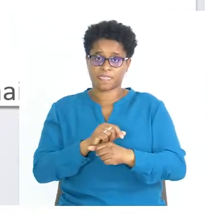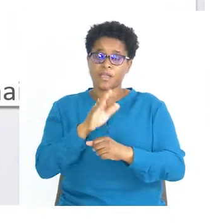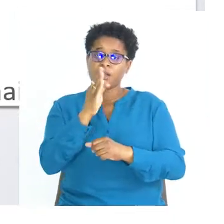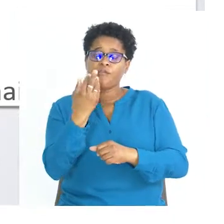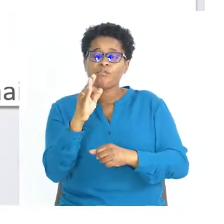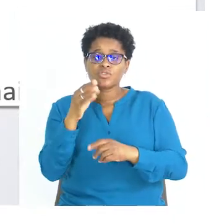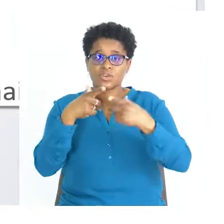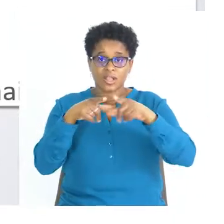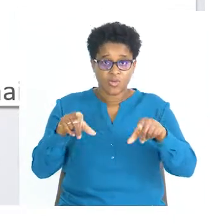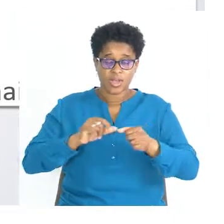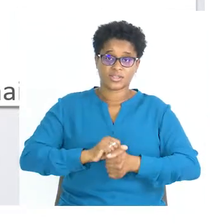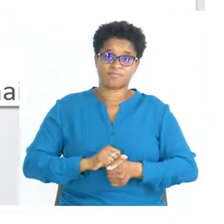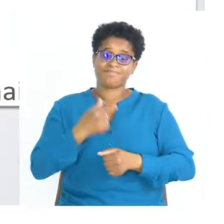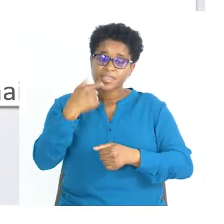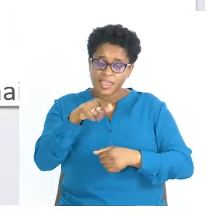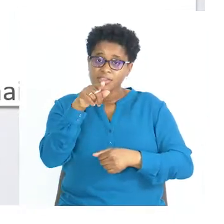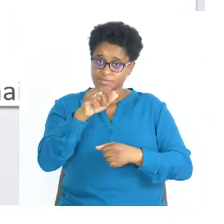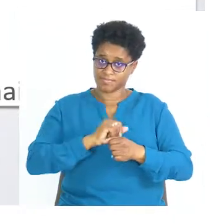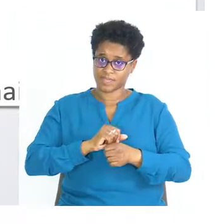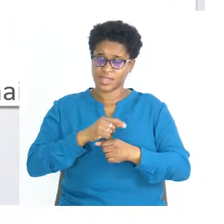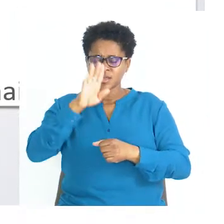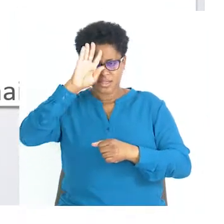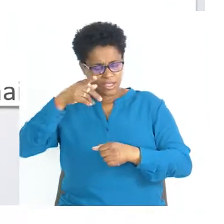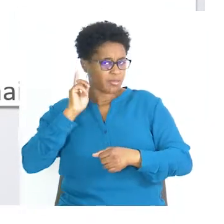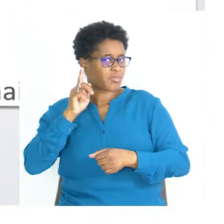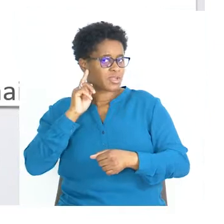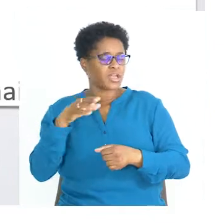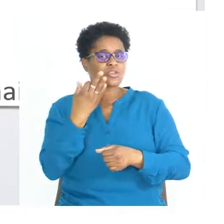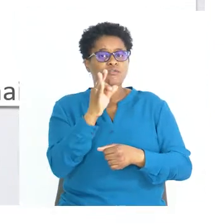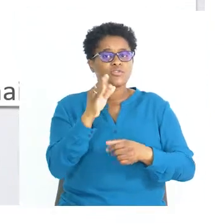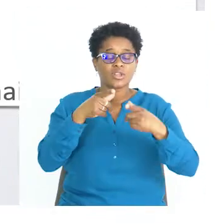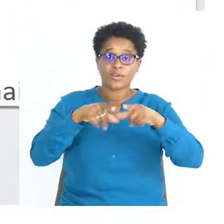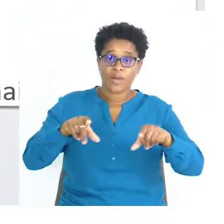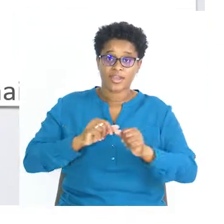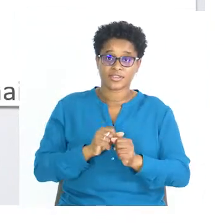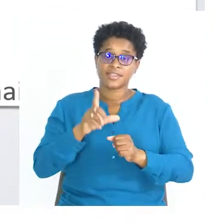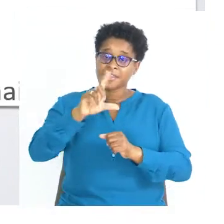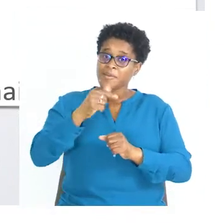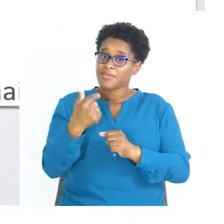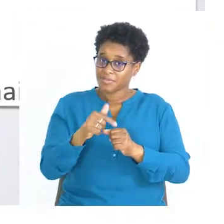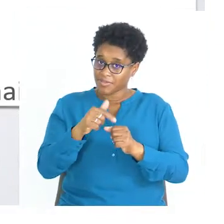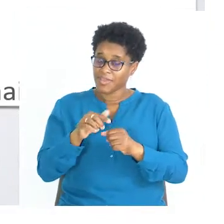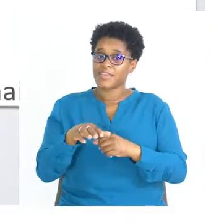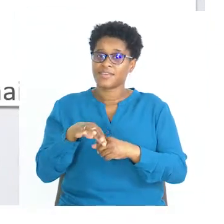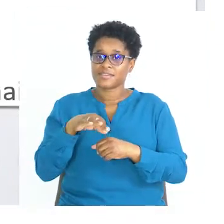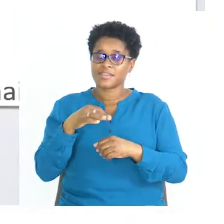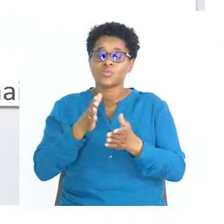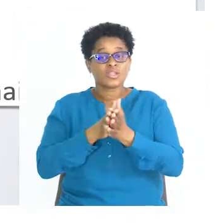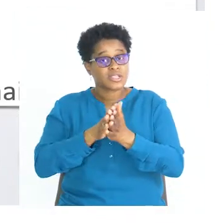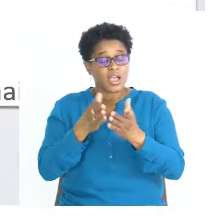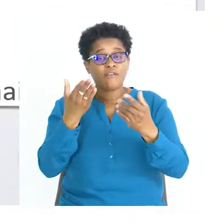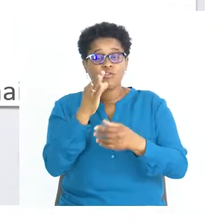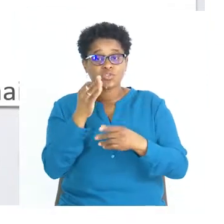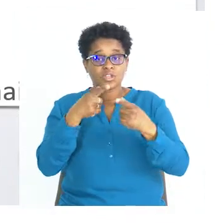identificar funções da linguagem, tens que dar conta da importância das funções da linguagem e tens que usar as funções